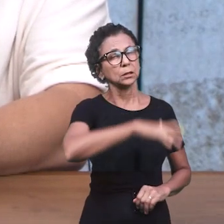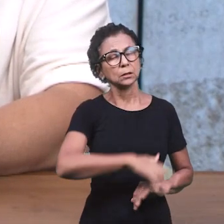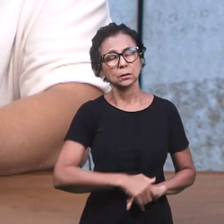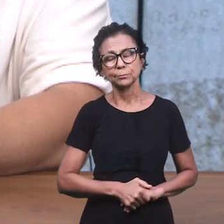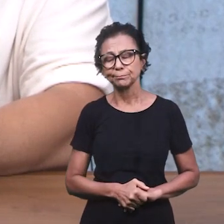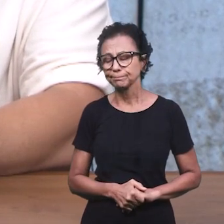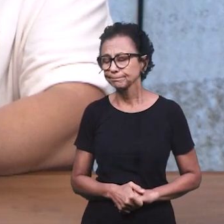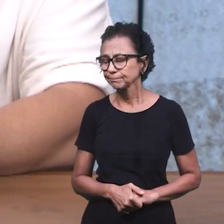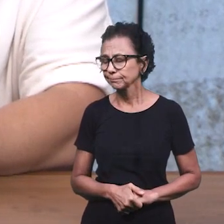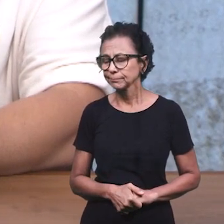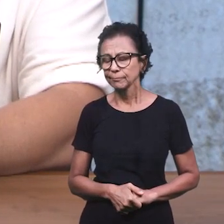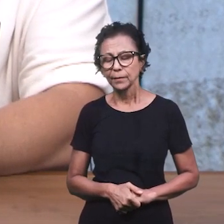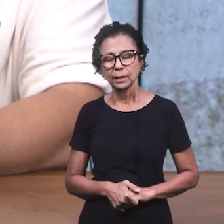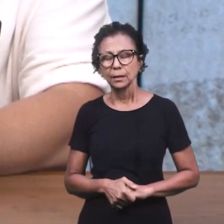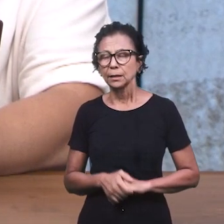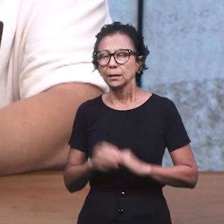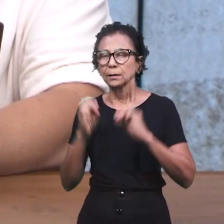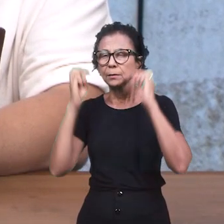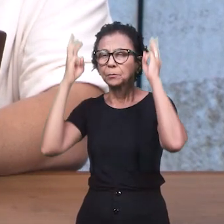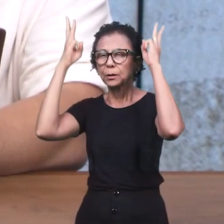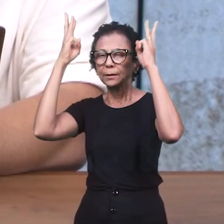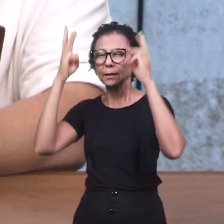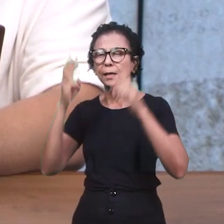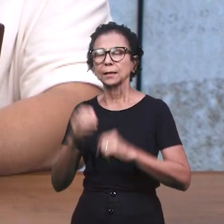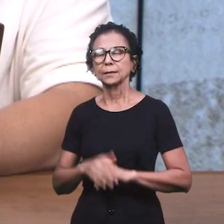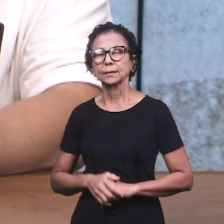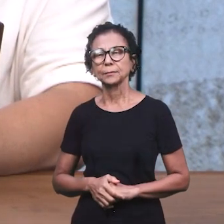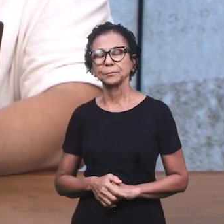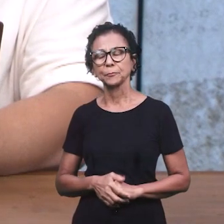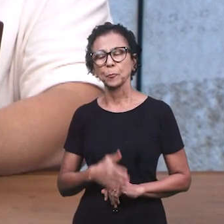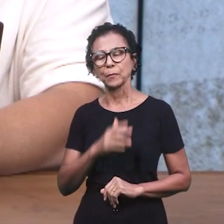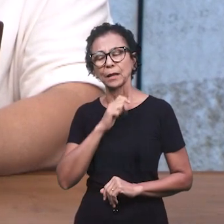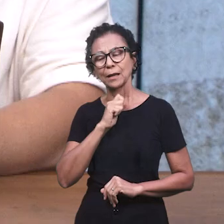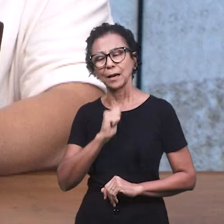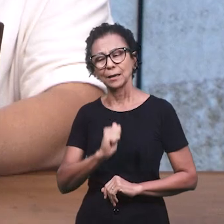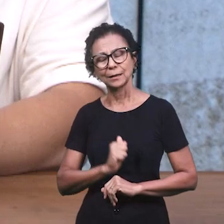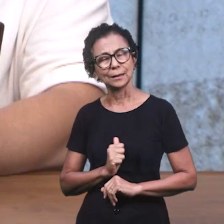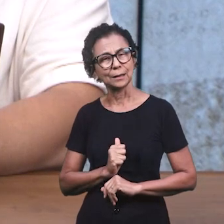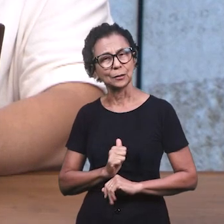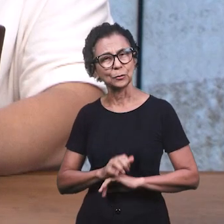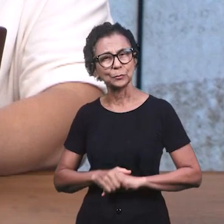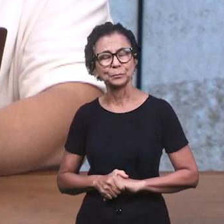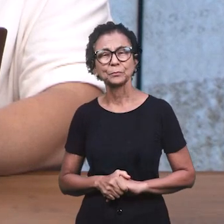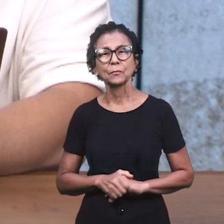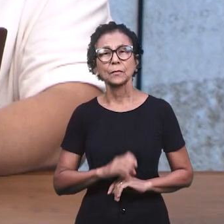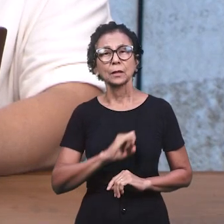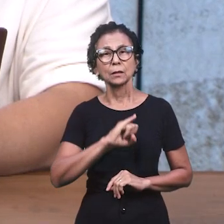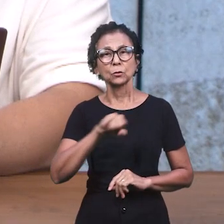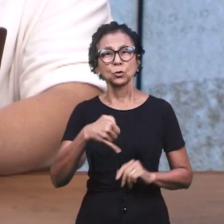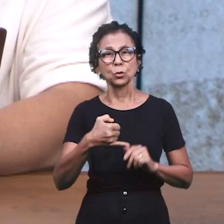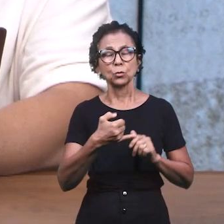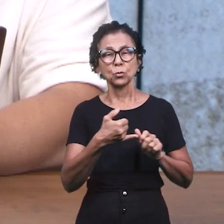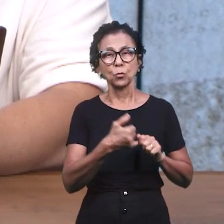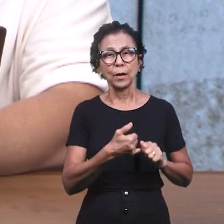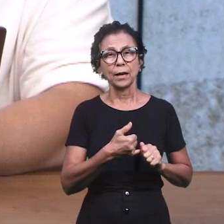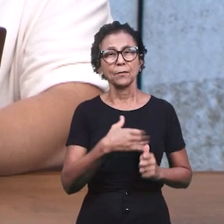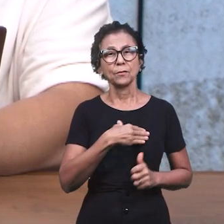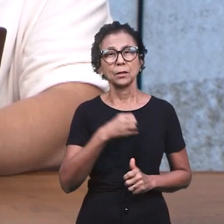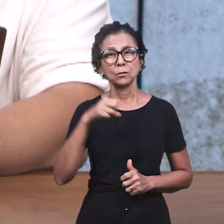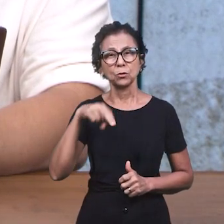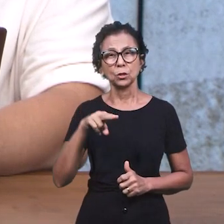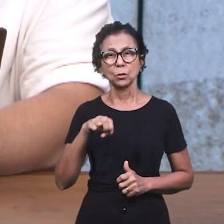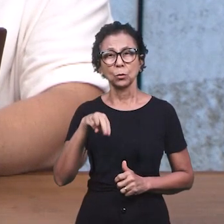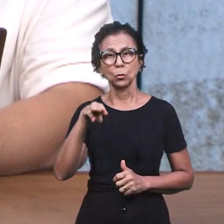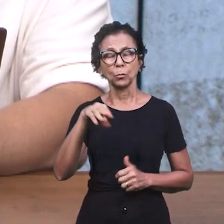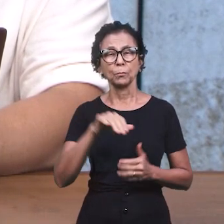perante todo o ajuntamento dos filhos de Israel. E Josué, filho de Num, e Caleb, filho de